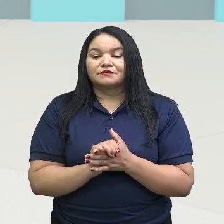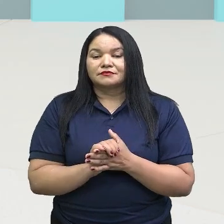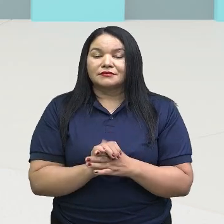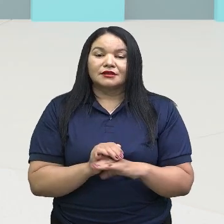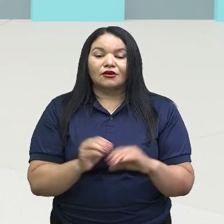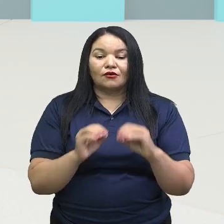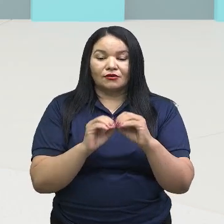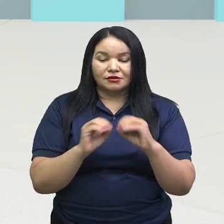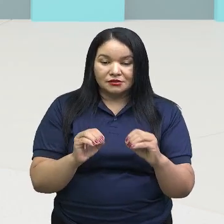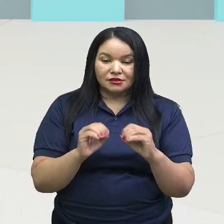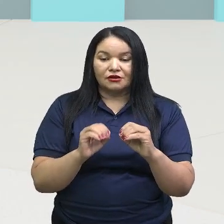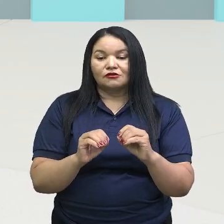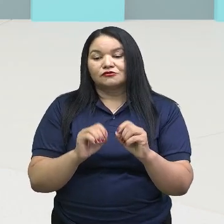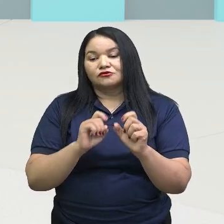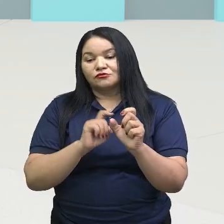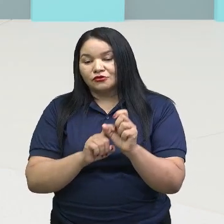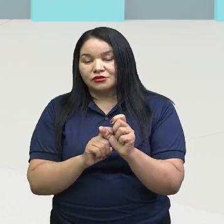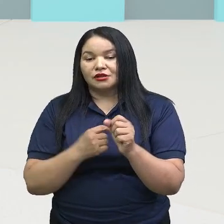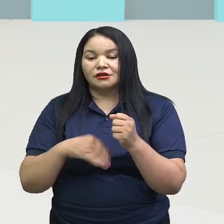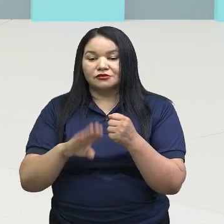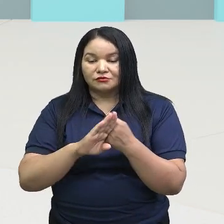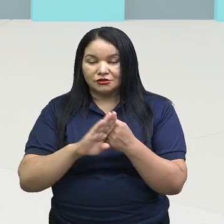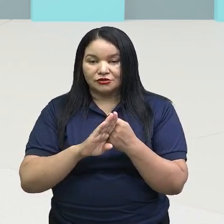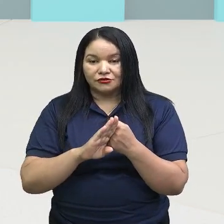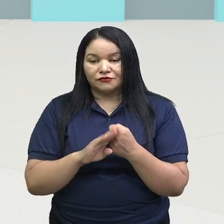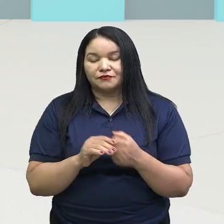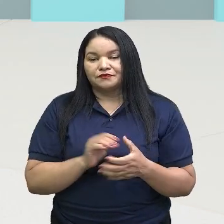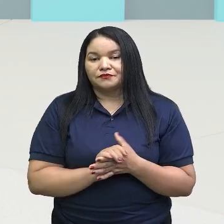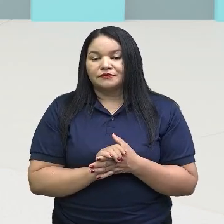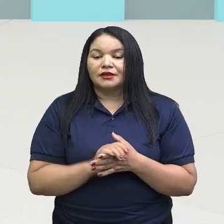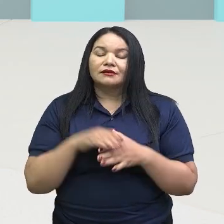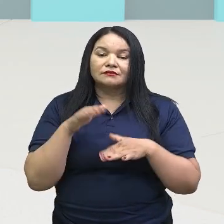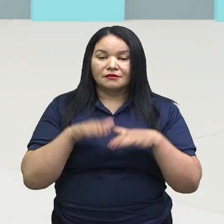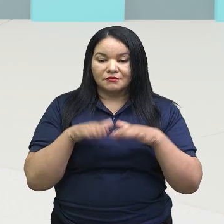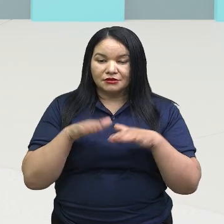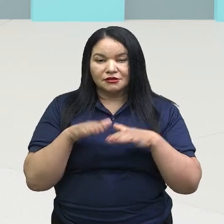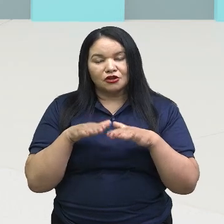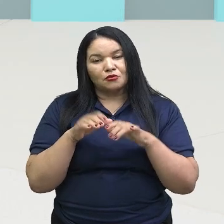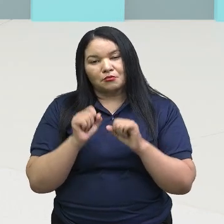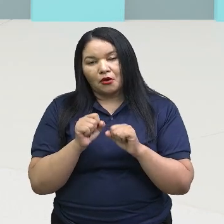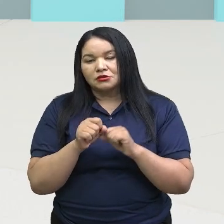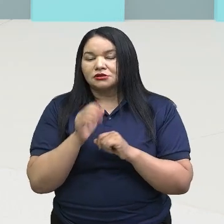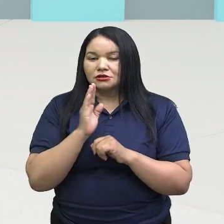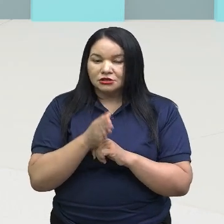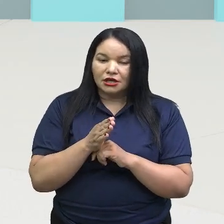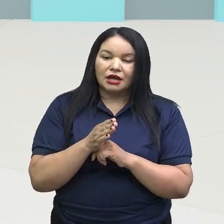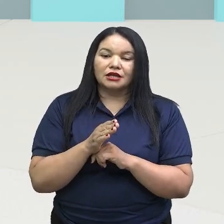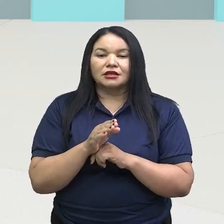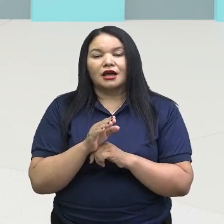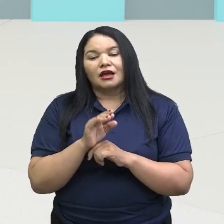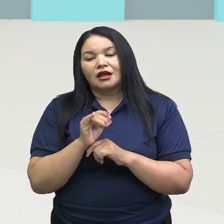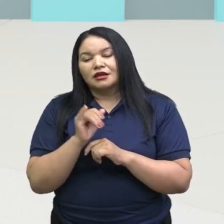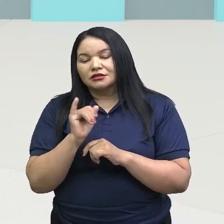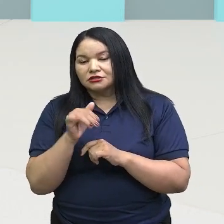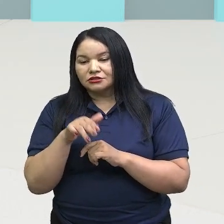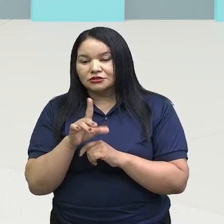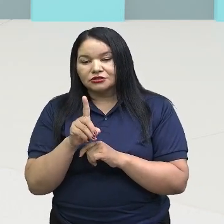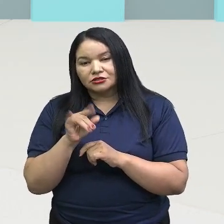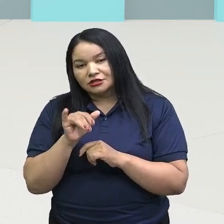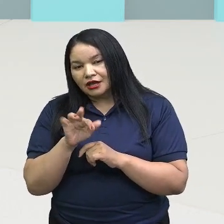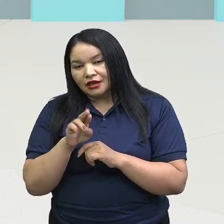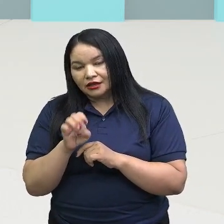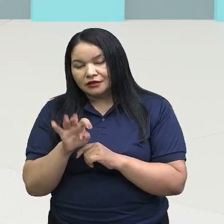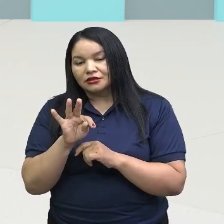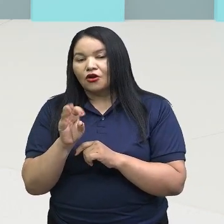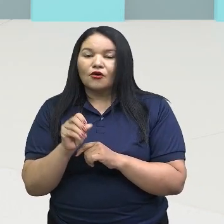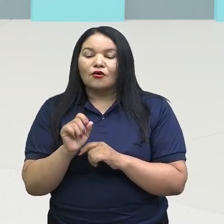Oração subordinada substantiva. Dependendo do que ela faz, ela pode ser direta, indireta, completiva nominal e assim